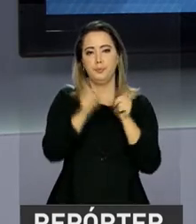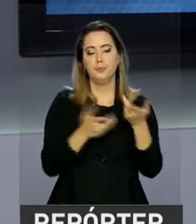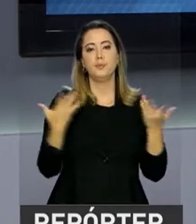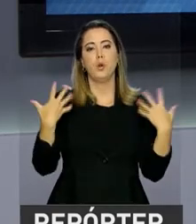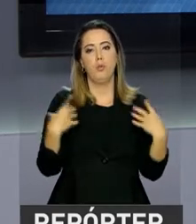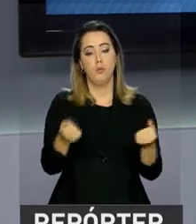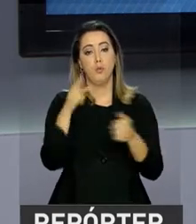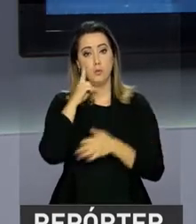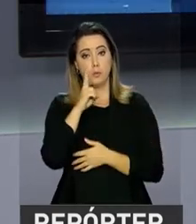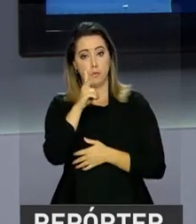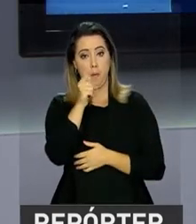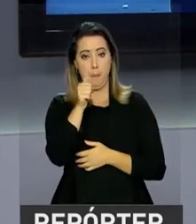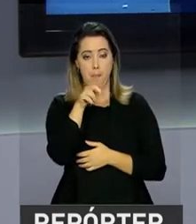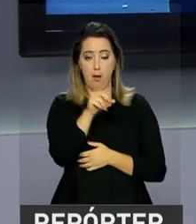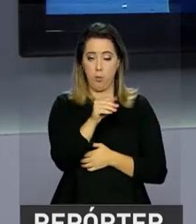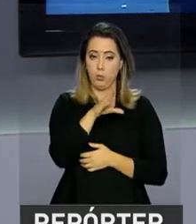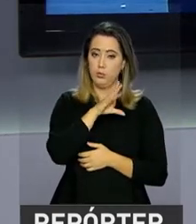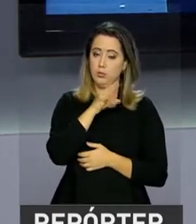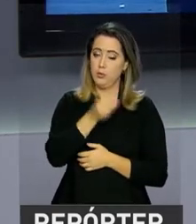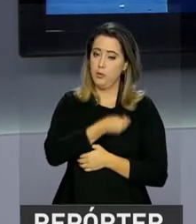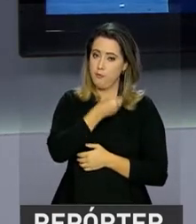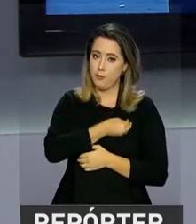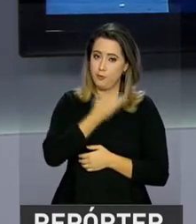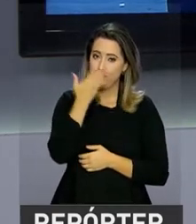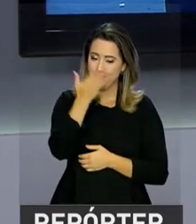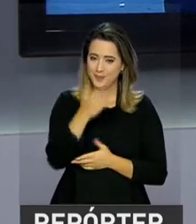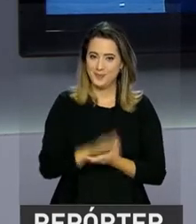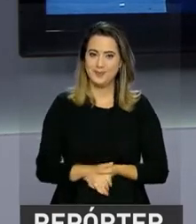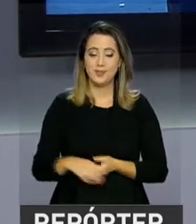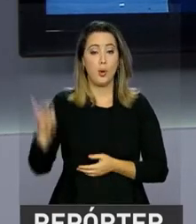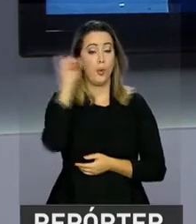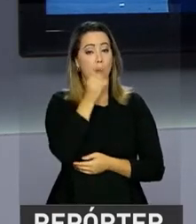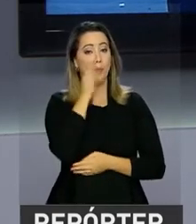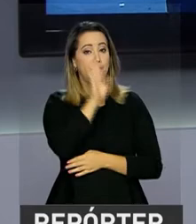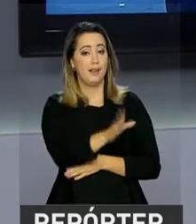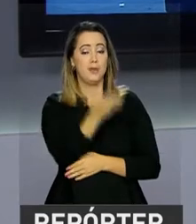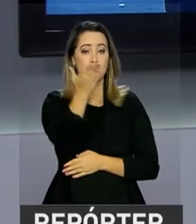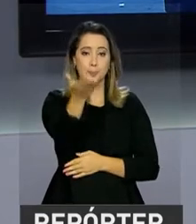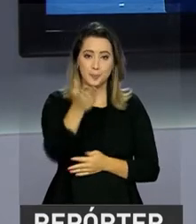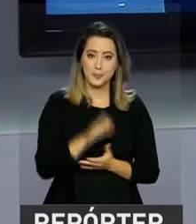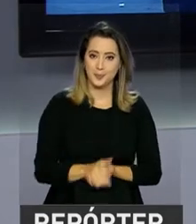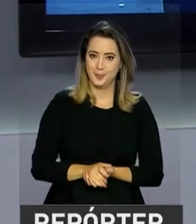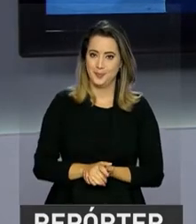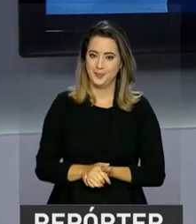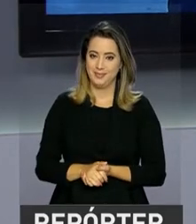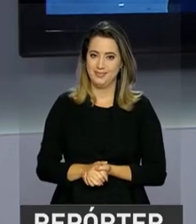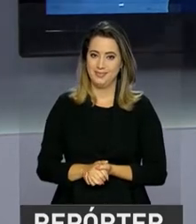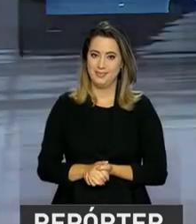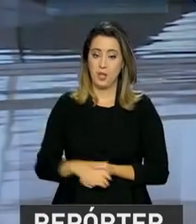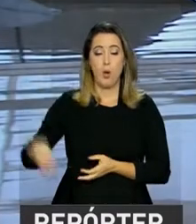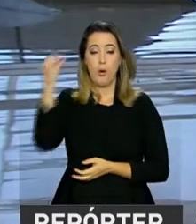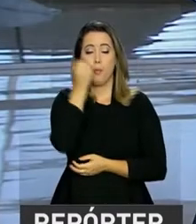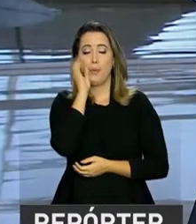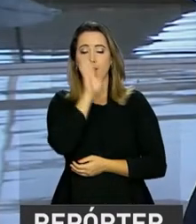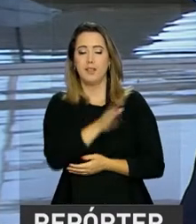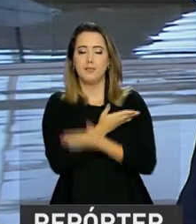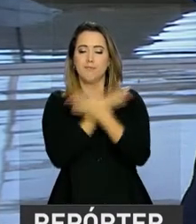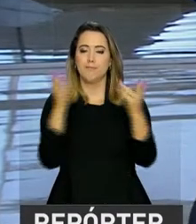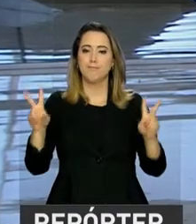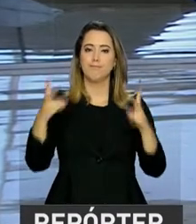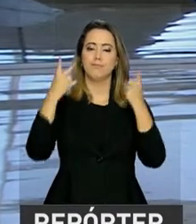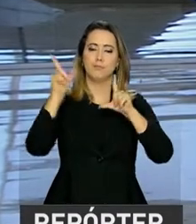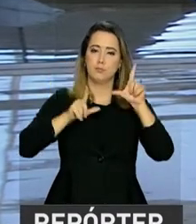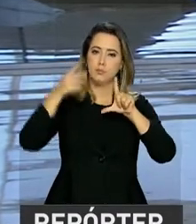repórter Paulo La Sálvia tem os detalhes ao vivo para a gente. Olá, Paulo, boa tarde para você. Olá, Roberto. Boa tarde a todos que